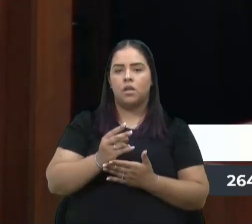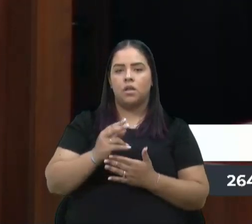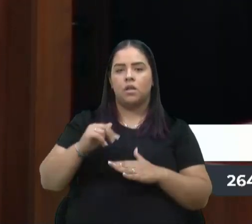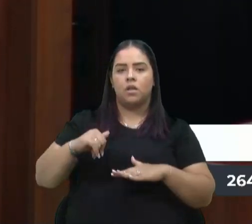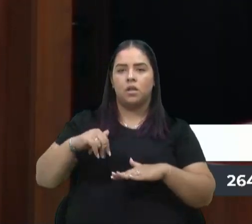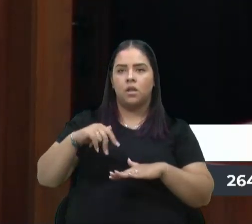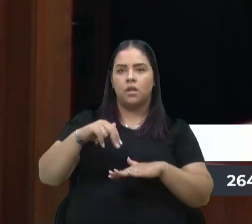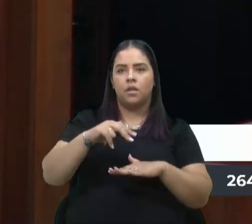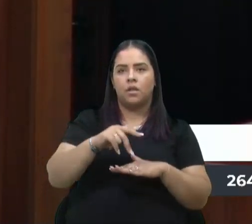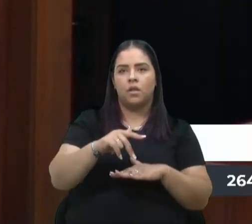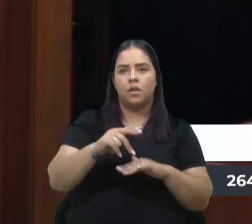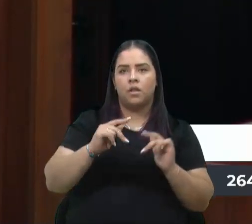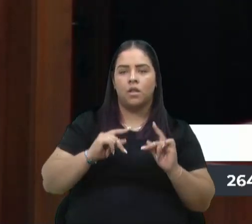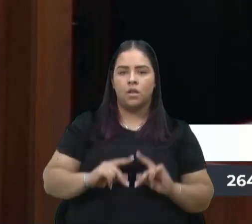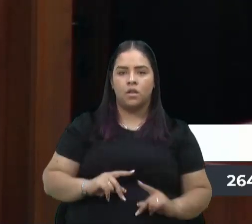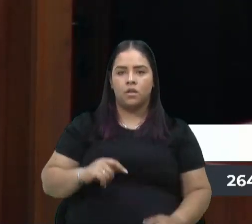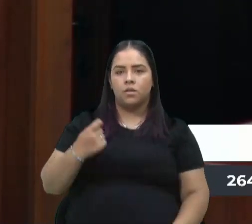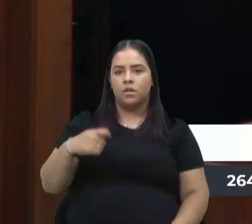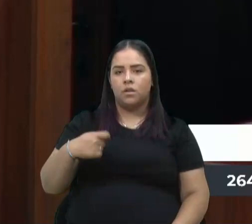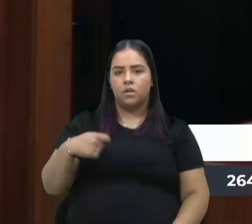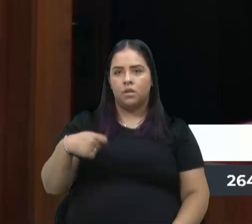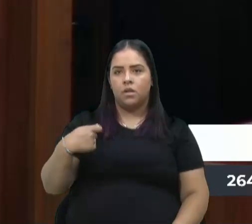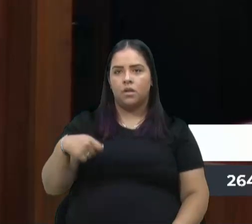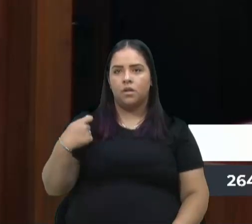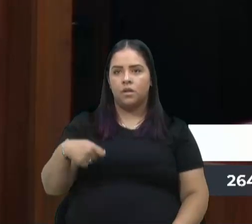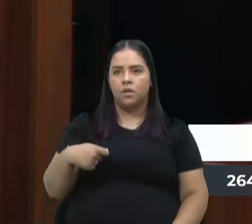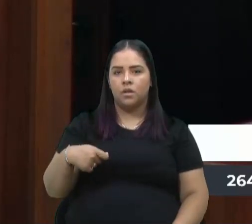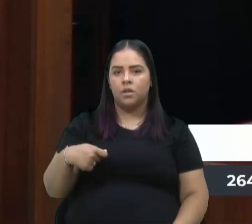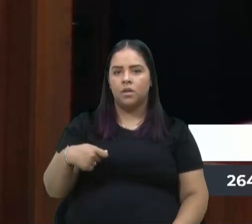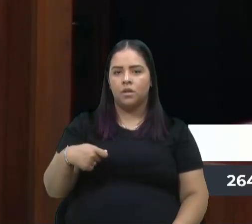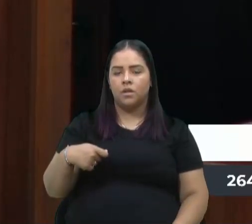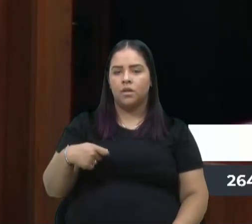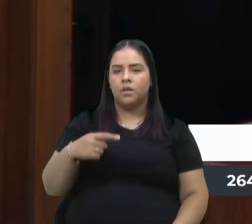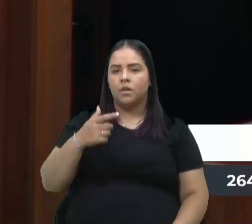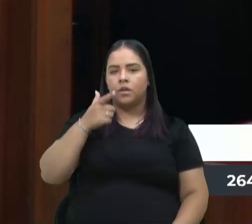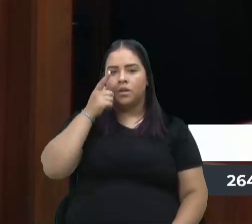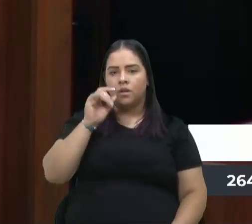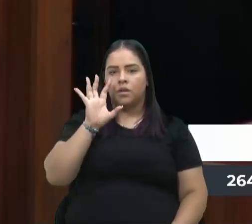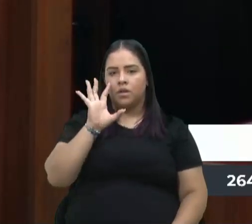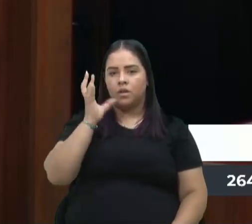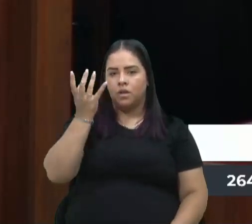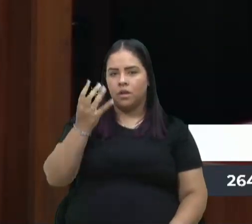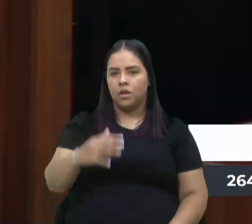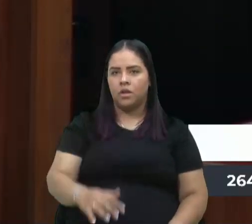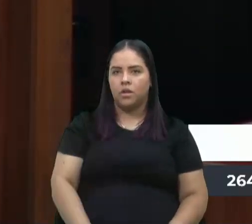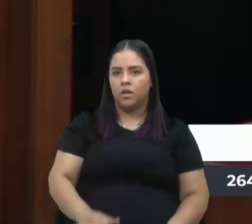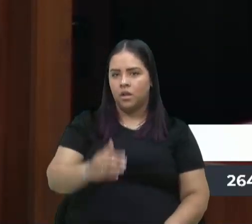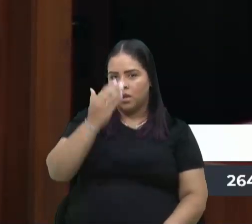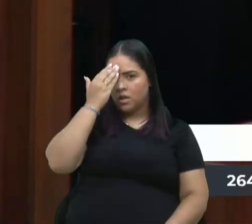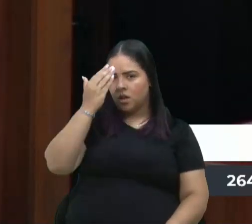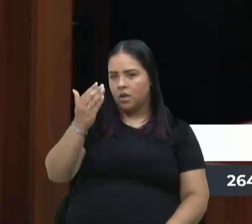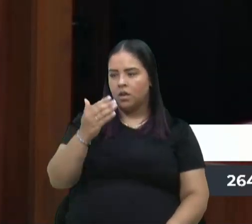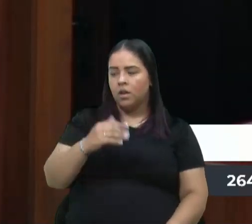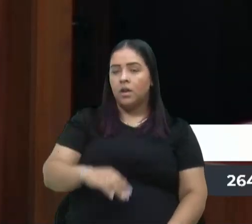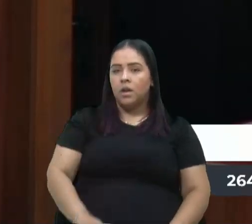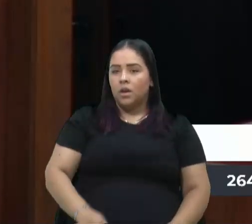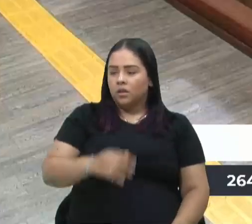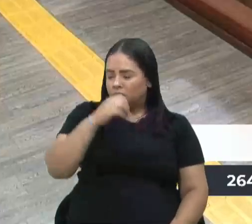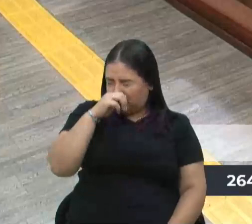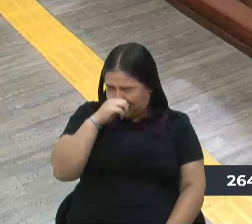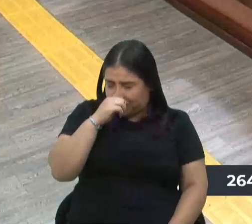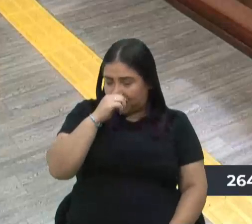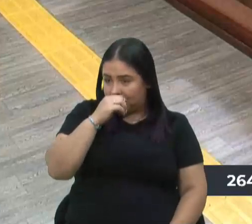continuam precisando de alguma... do PDT, para que seja resolvido. Obrigado pelos apartes. Obrigado,